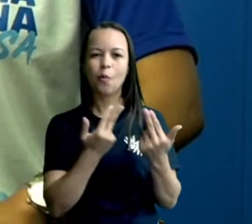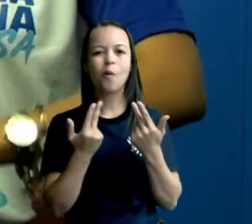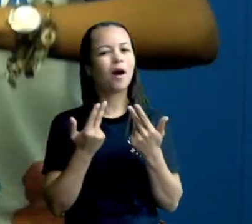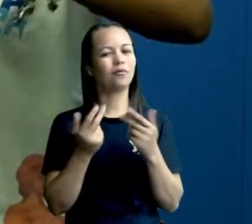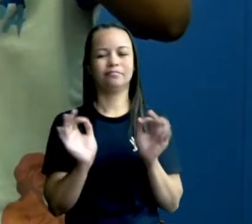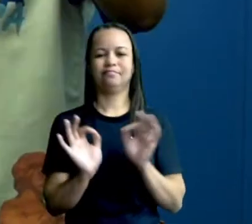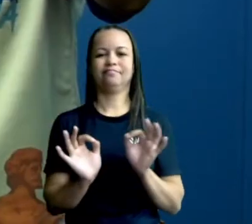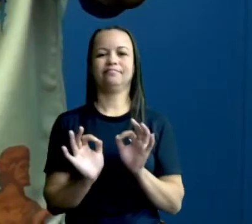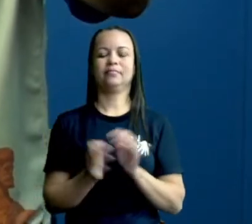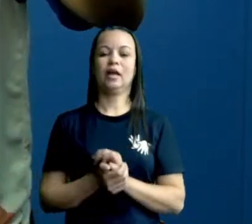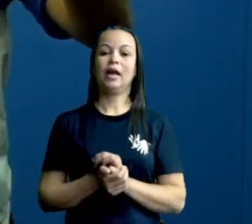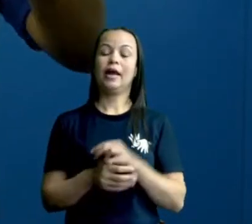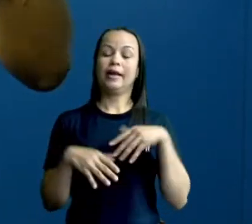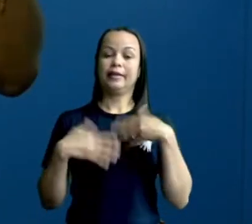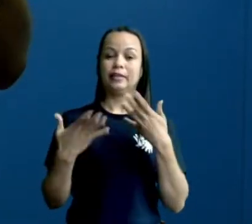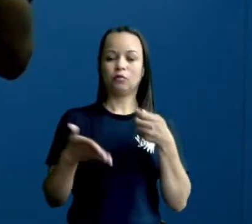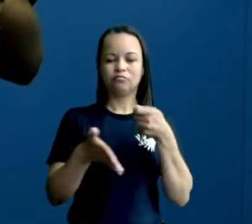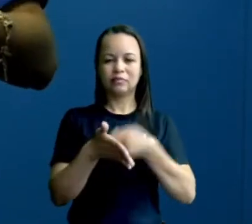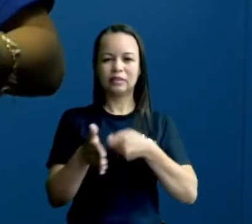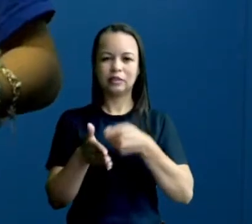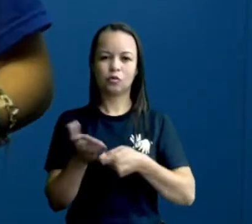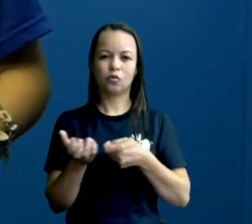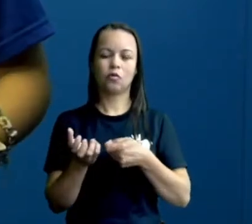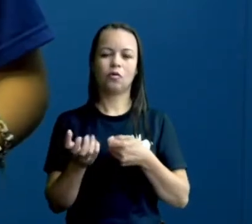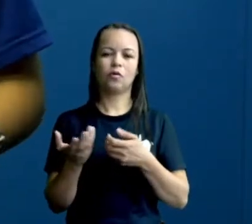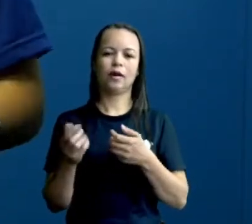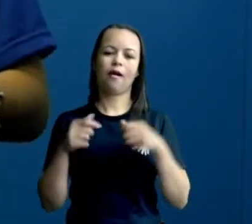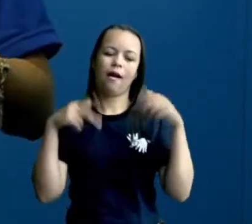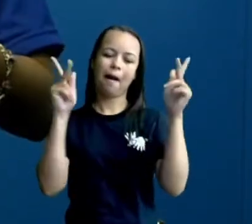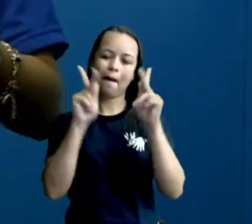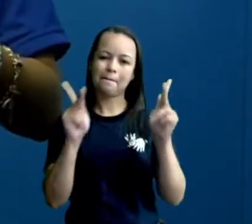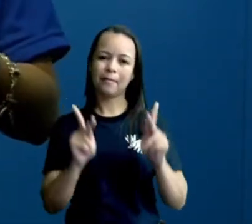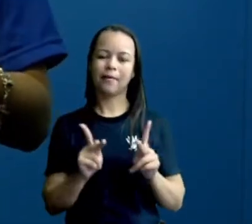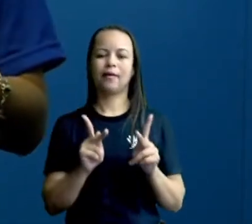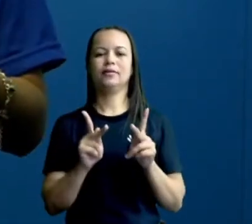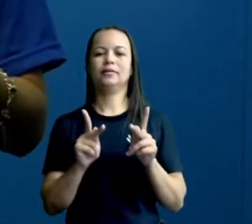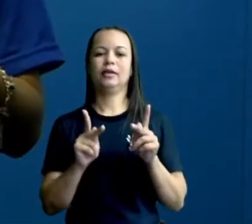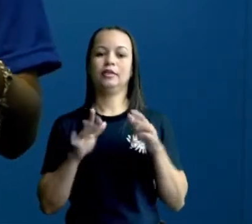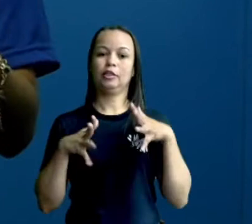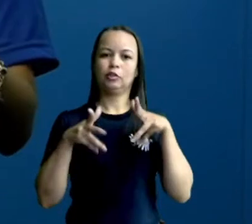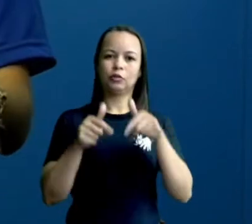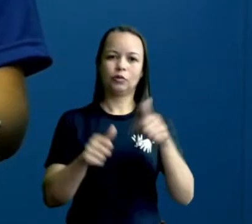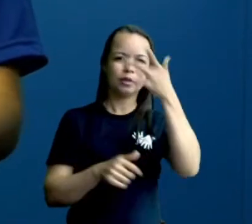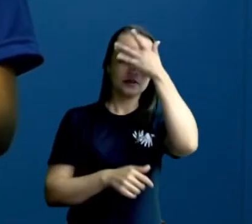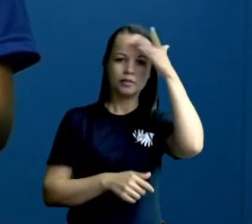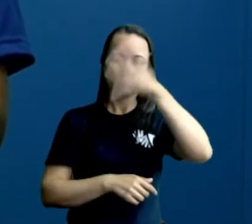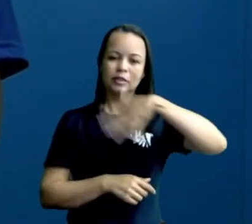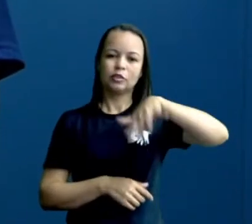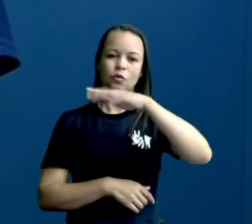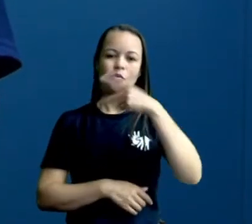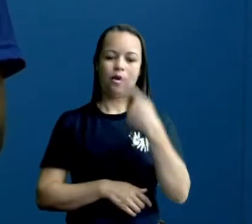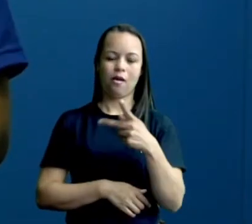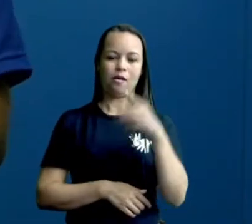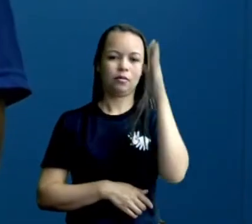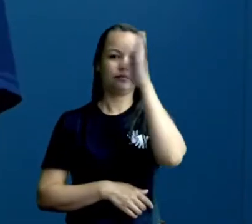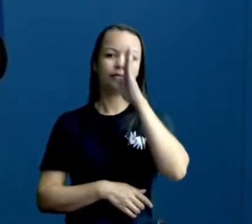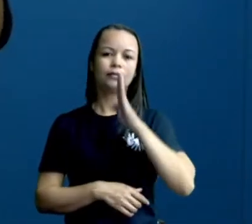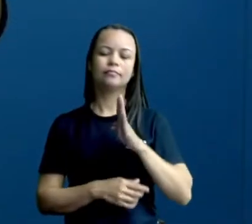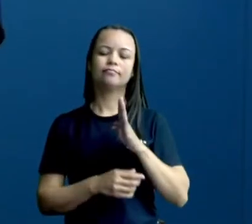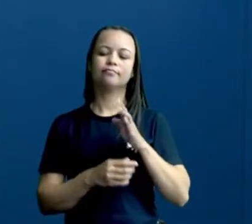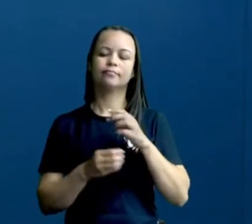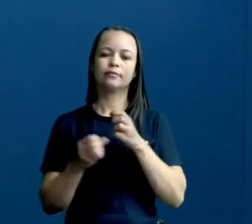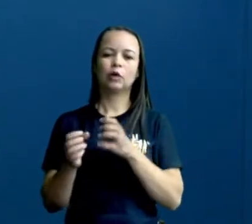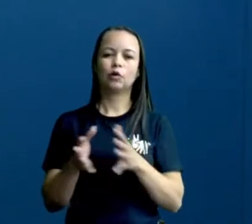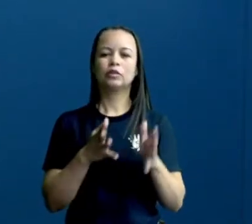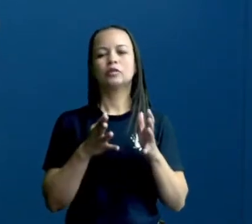Maurício Nassau, tentou colocar a paz entre todo mundo aqui no Brasil. Quando já estava conseguindo, foi solicitado